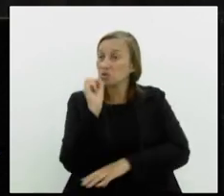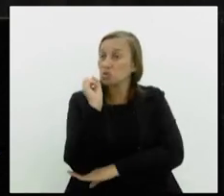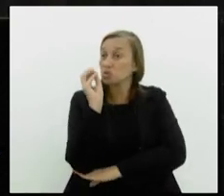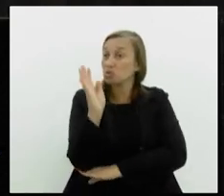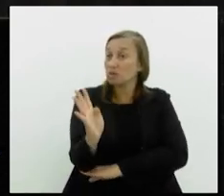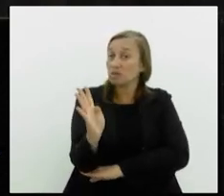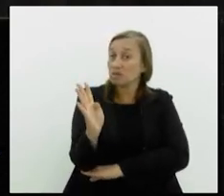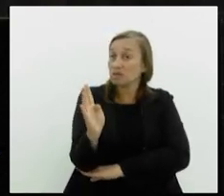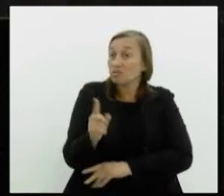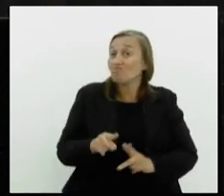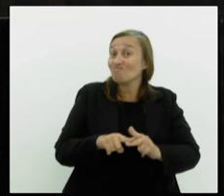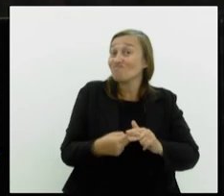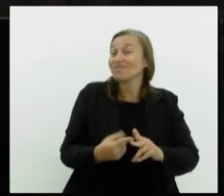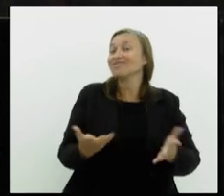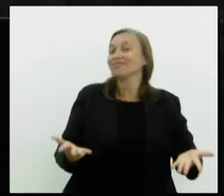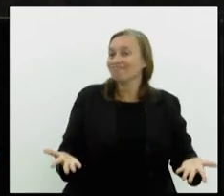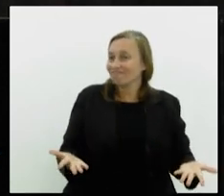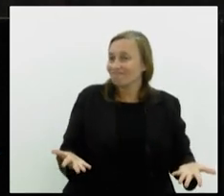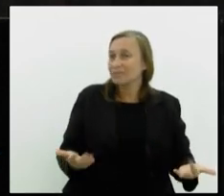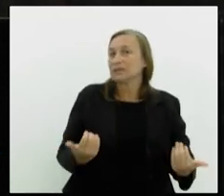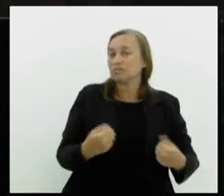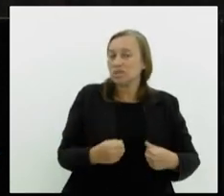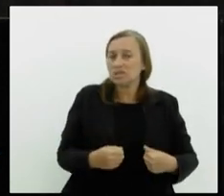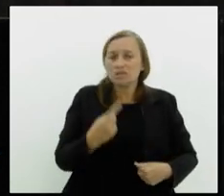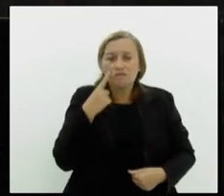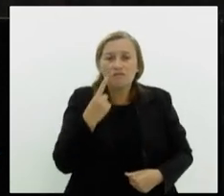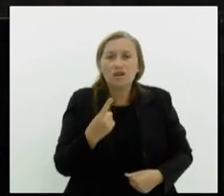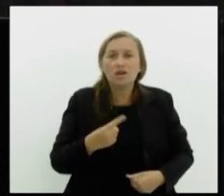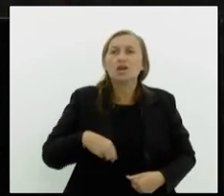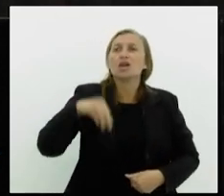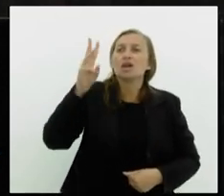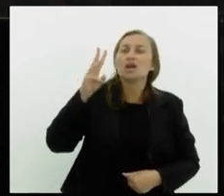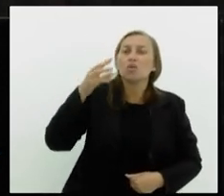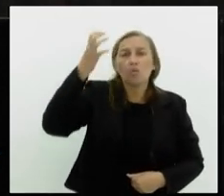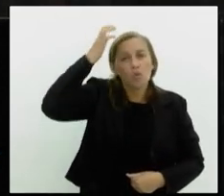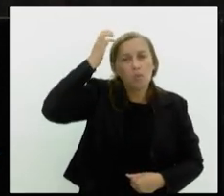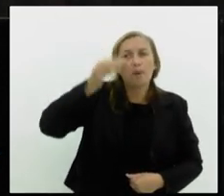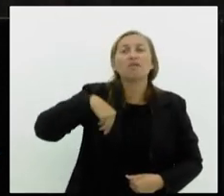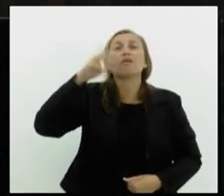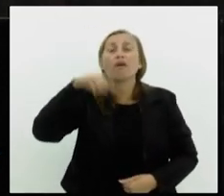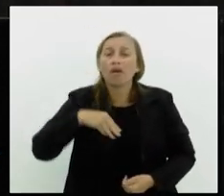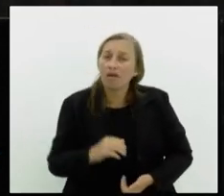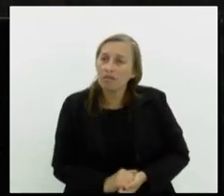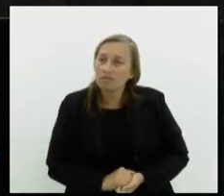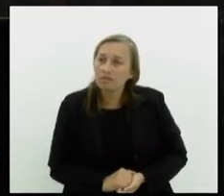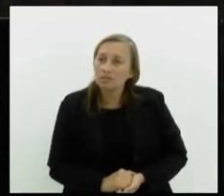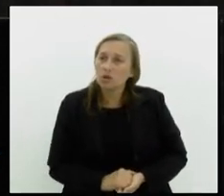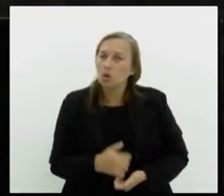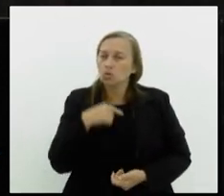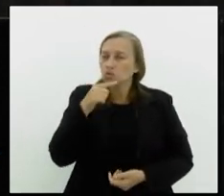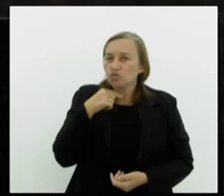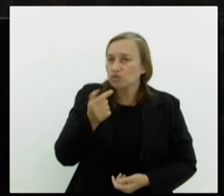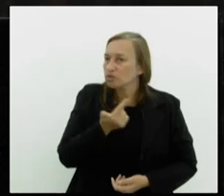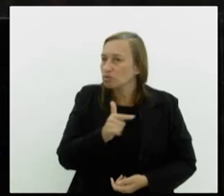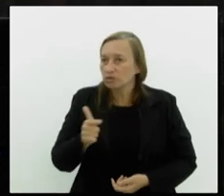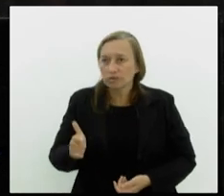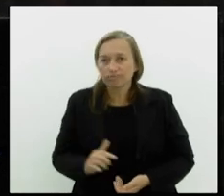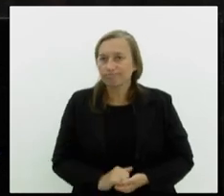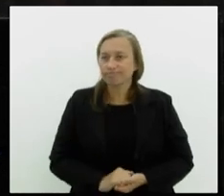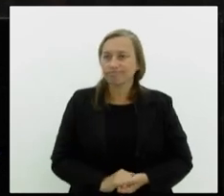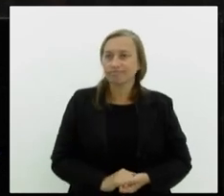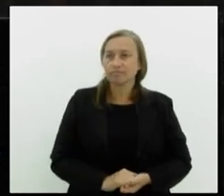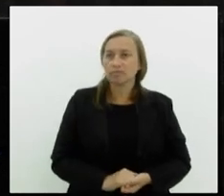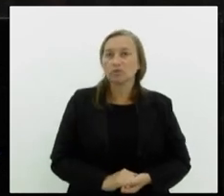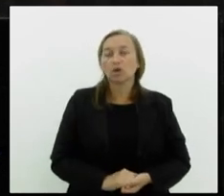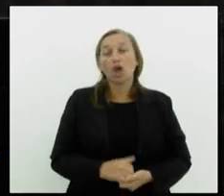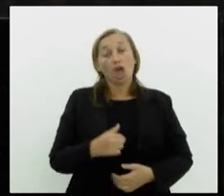serem reparados e tem que se buscar quem foi o causador. Isso não tenho dúvida nenhuma. O que